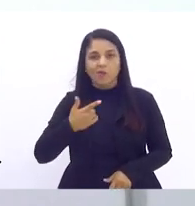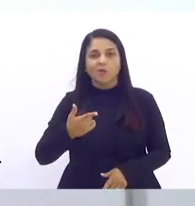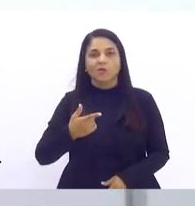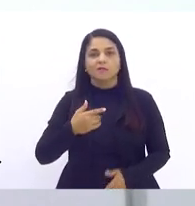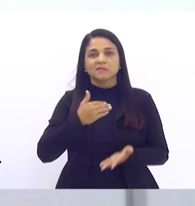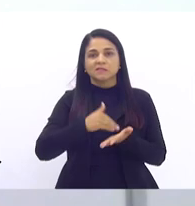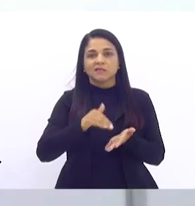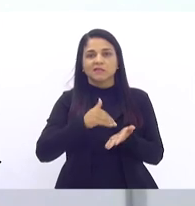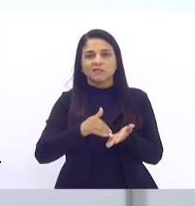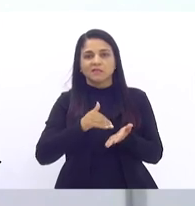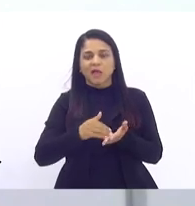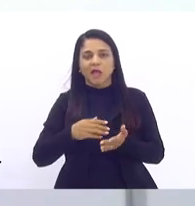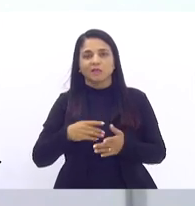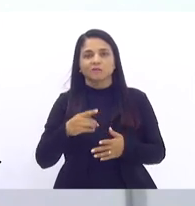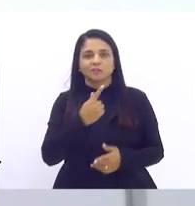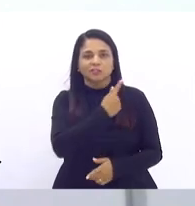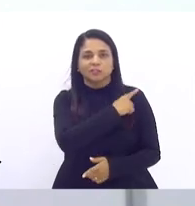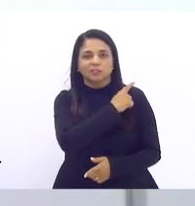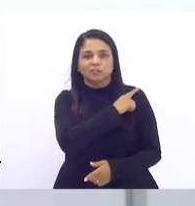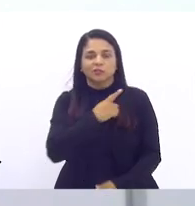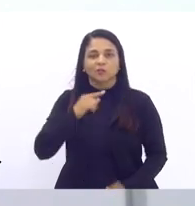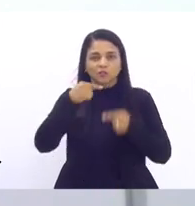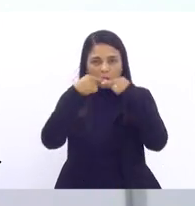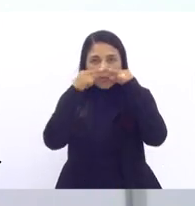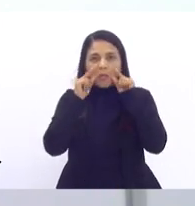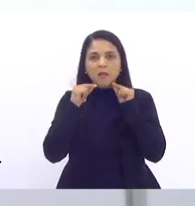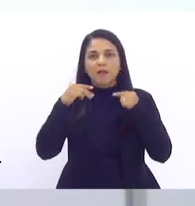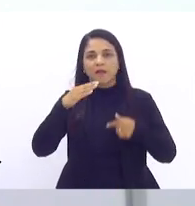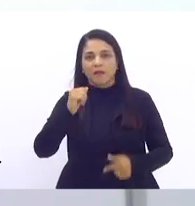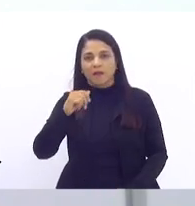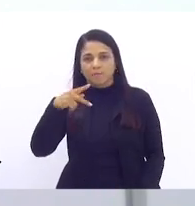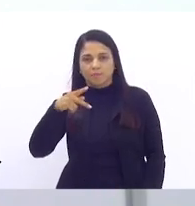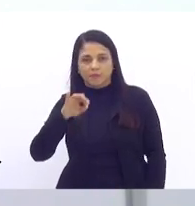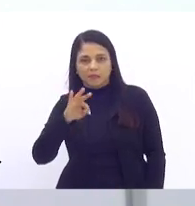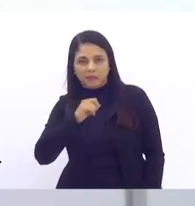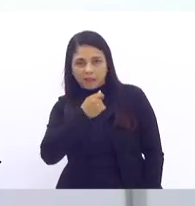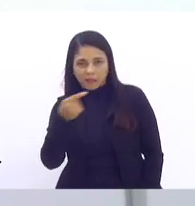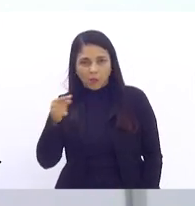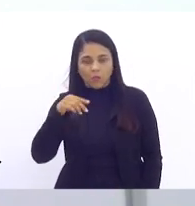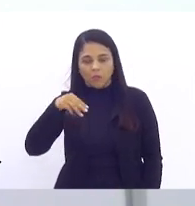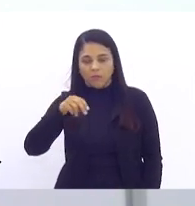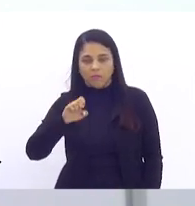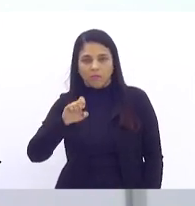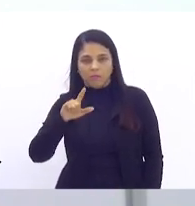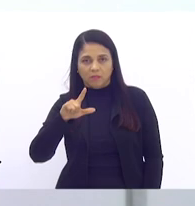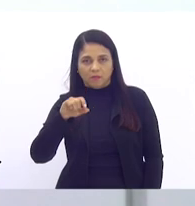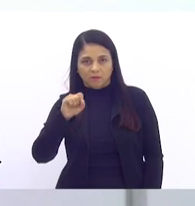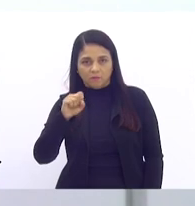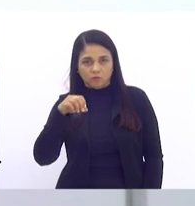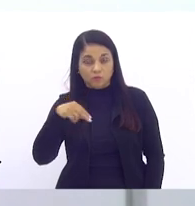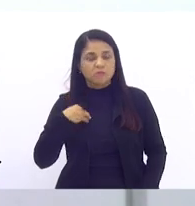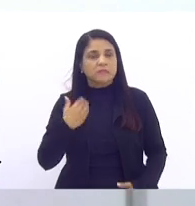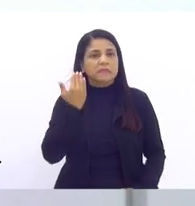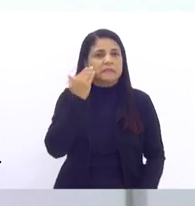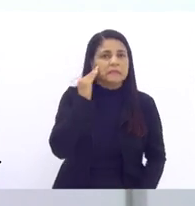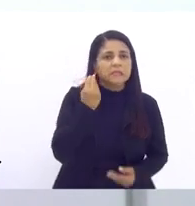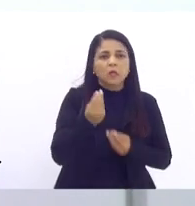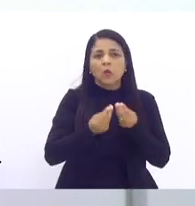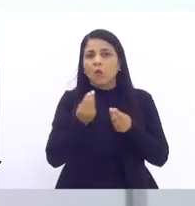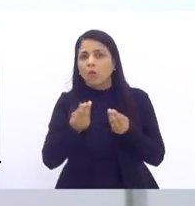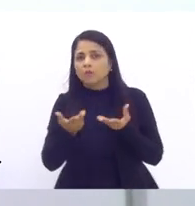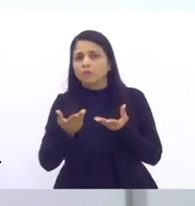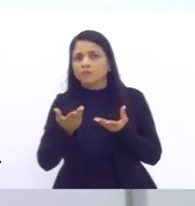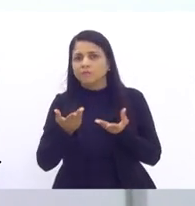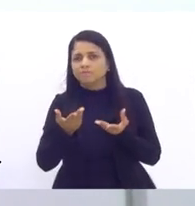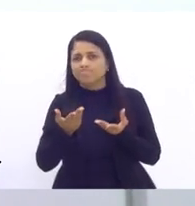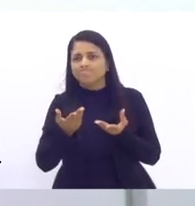Nelson nós nos debruçamos para entender essa questão e a conclusão que eu tenho para informar o senhor é que